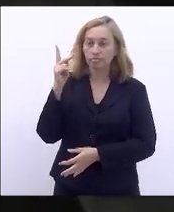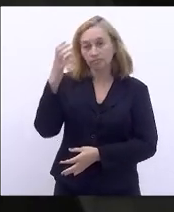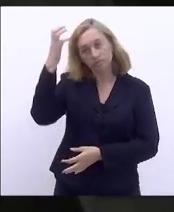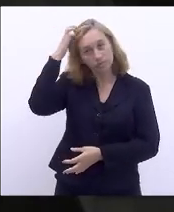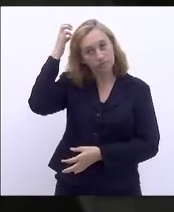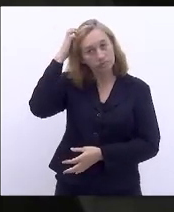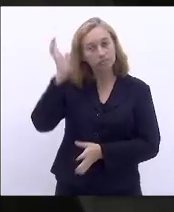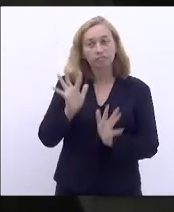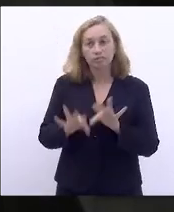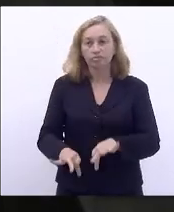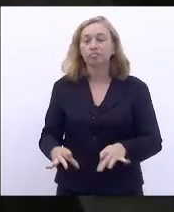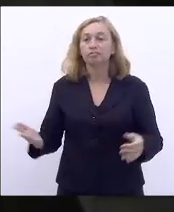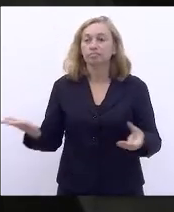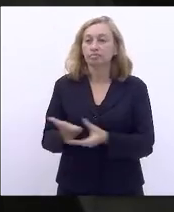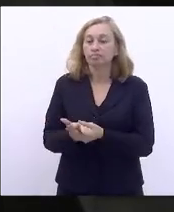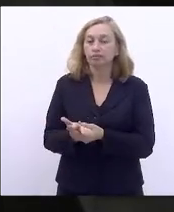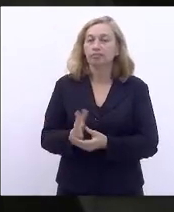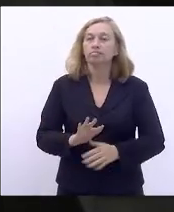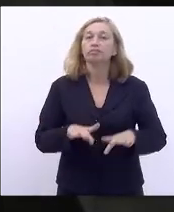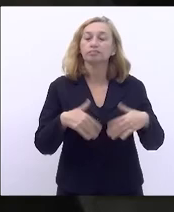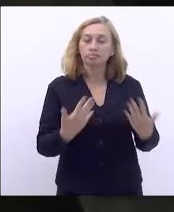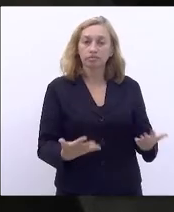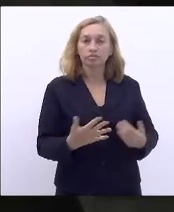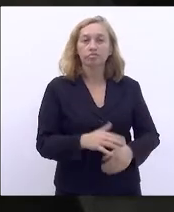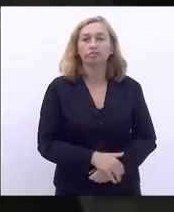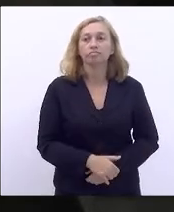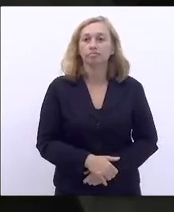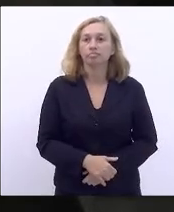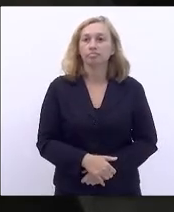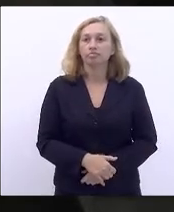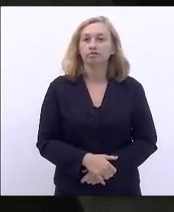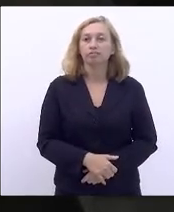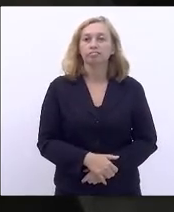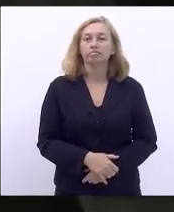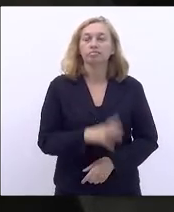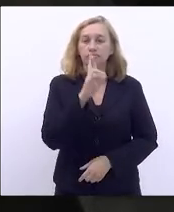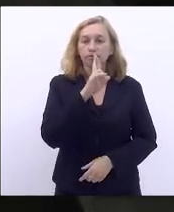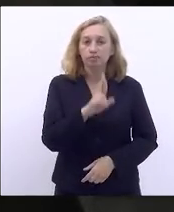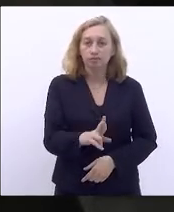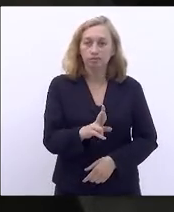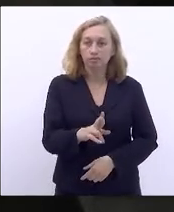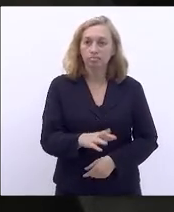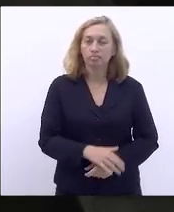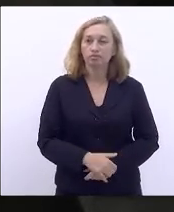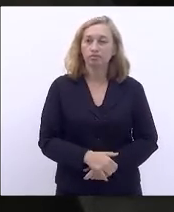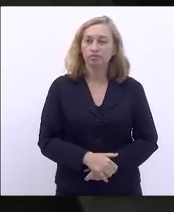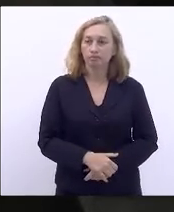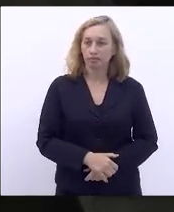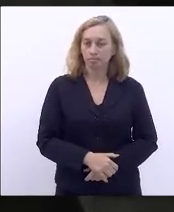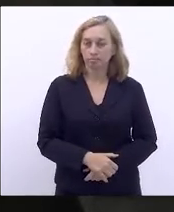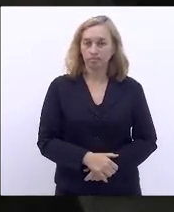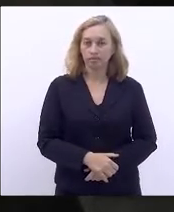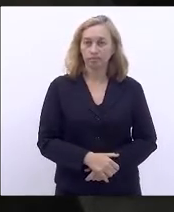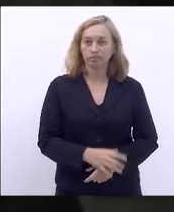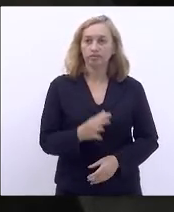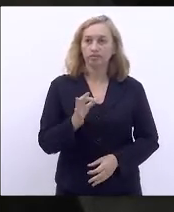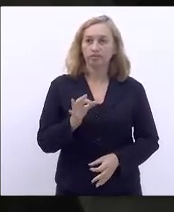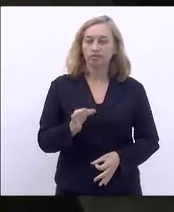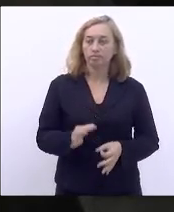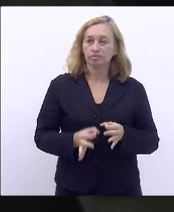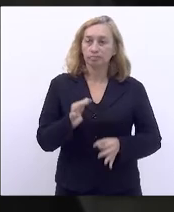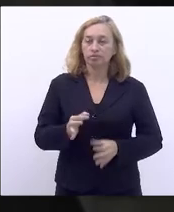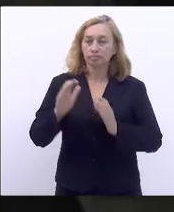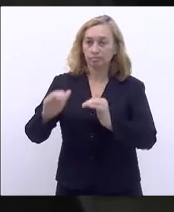do processo instrutório. Então, quero dizer que o resultado no Tribunal Especial